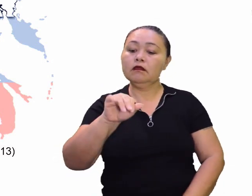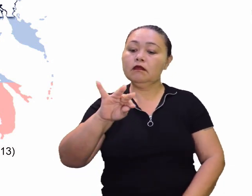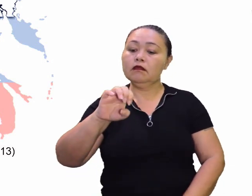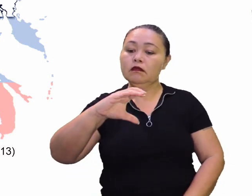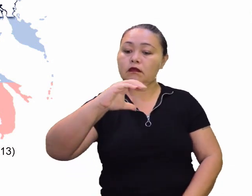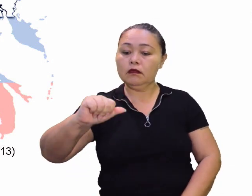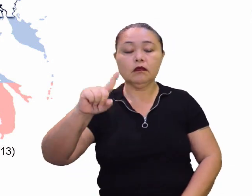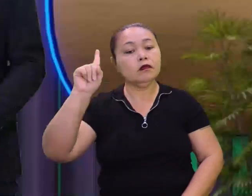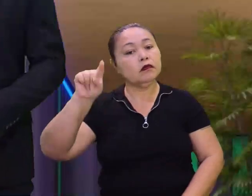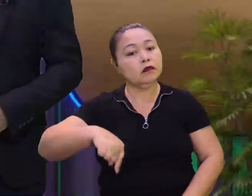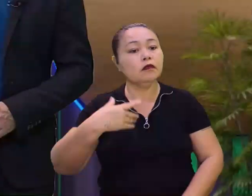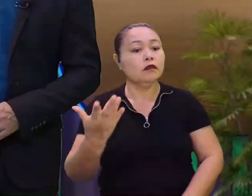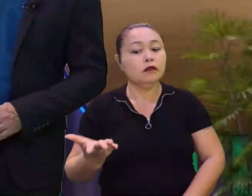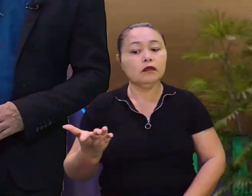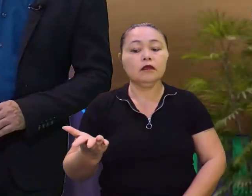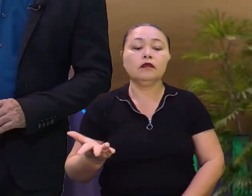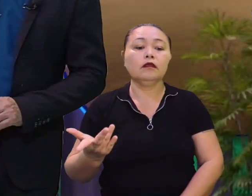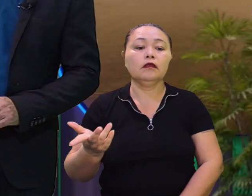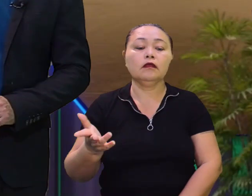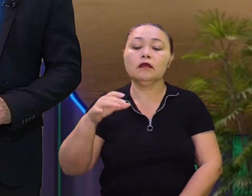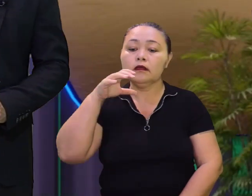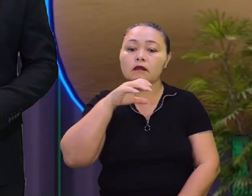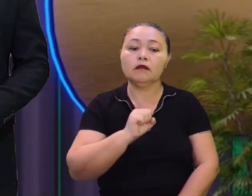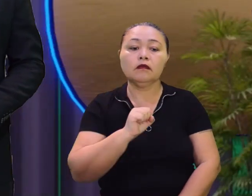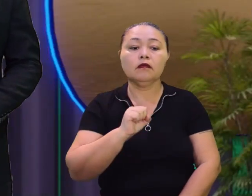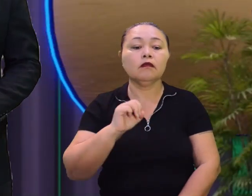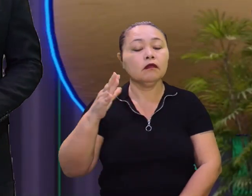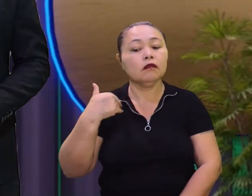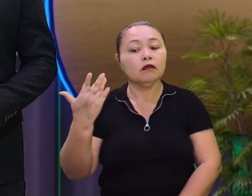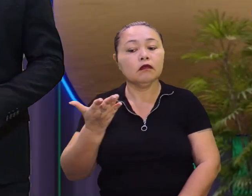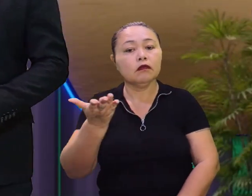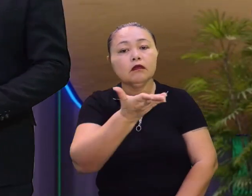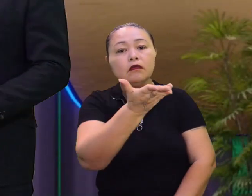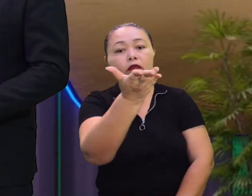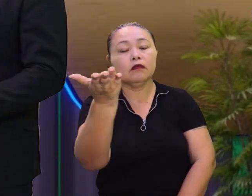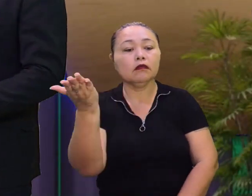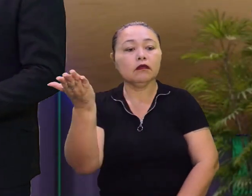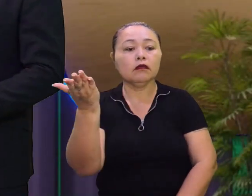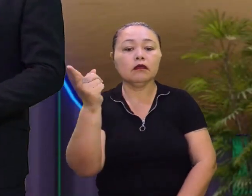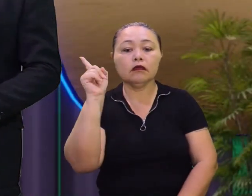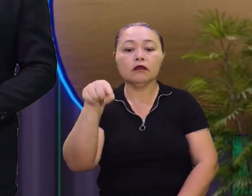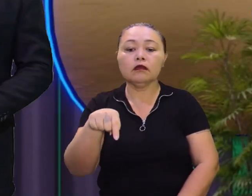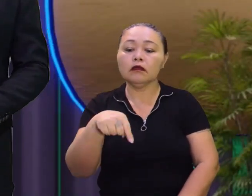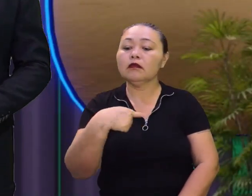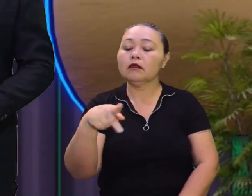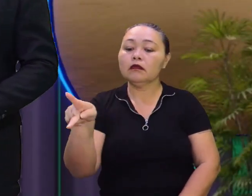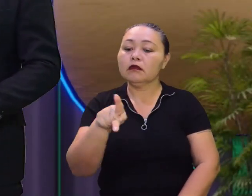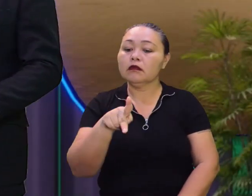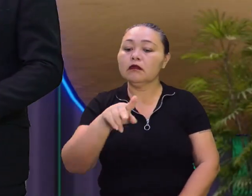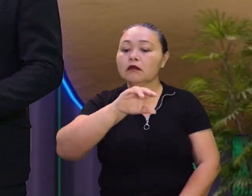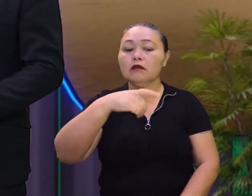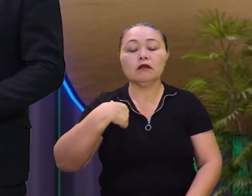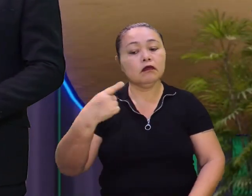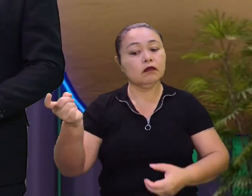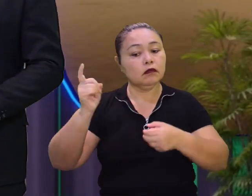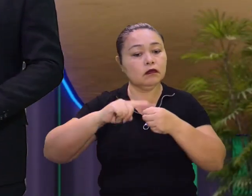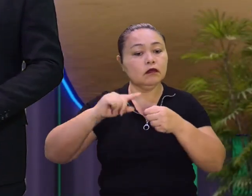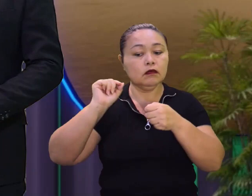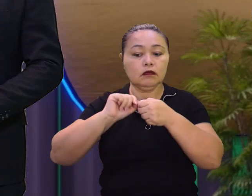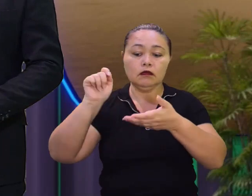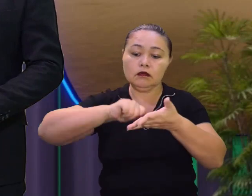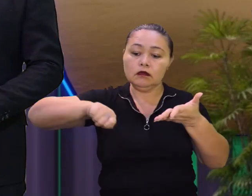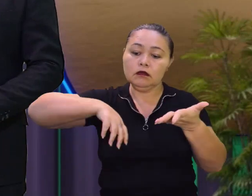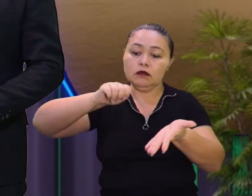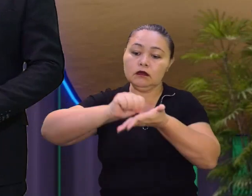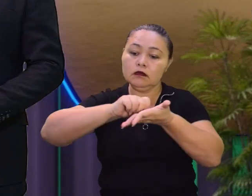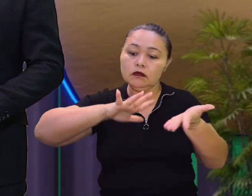soviéticas. É isso aí, galera. Vamos aqui com a gente rapidamente. Então, agora é com vocês, né, professor Jorge? Isso aí. Porque já já a gente volta para fazer a correção